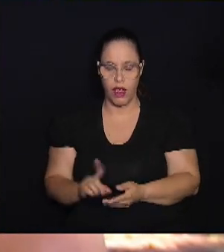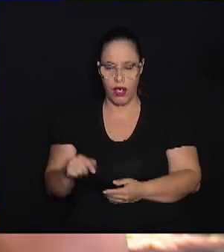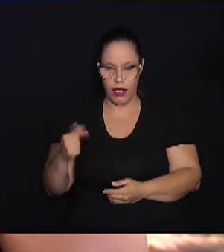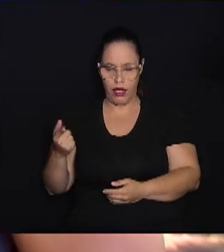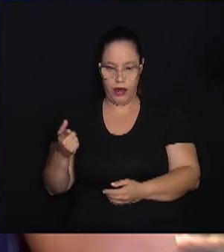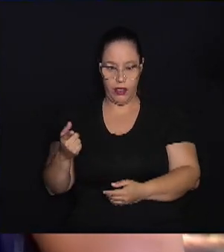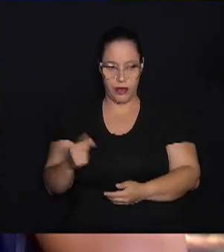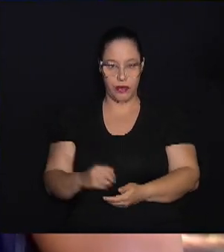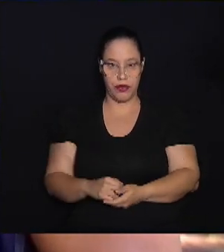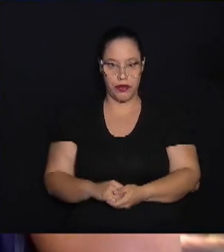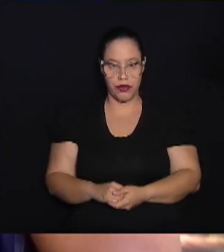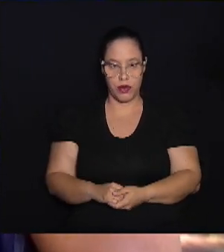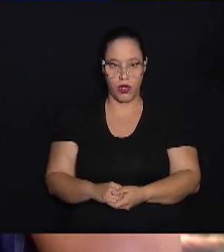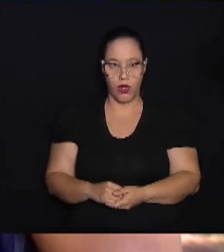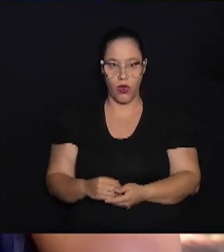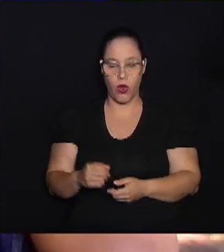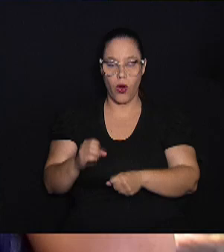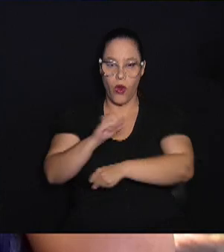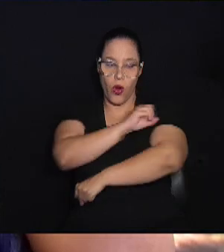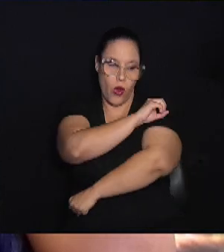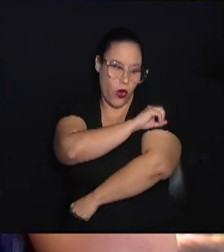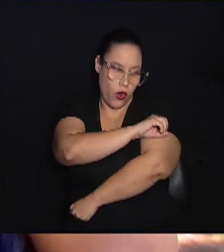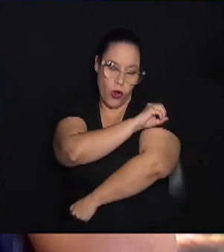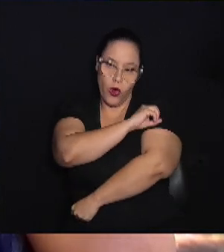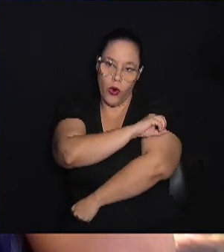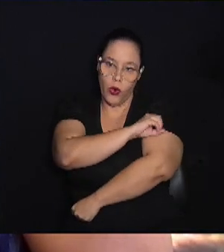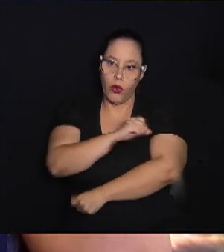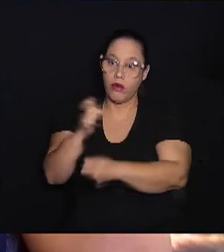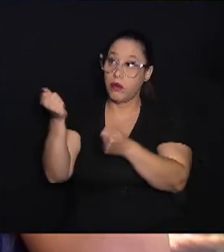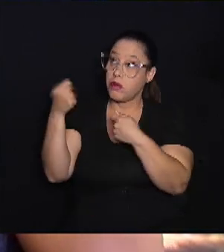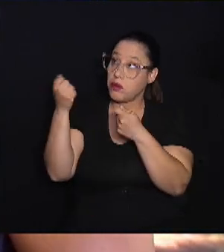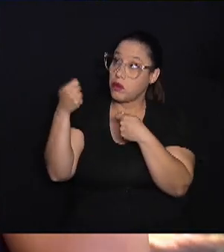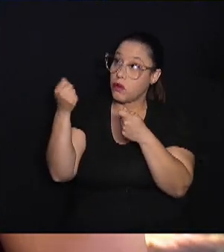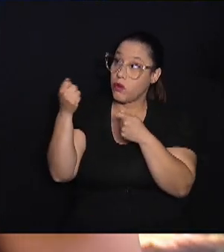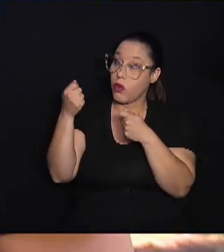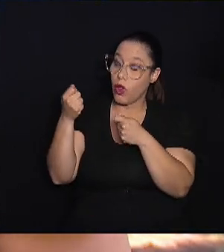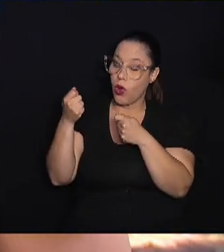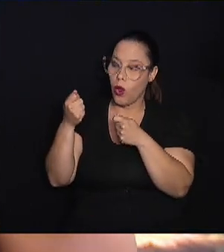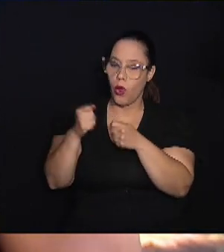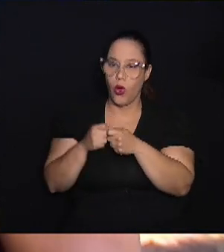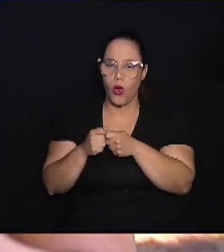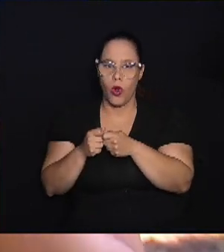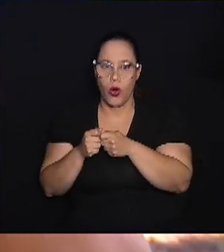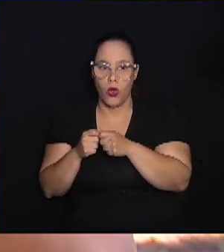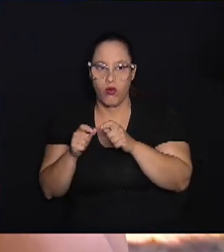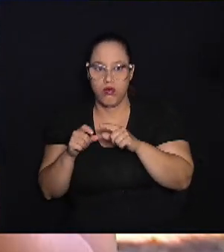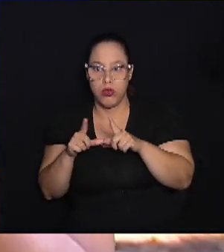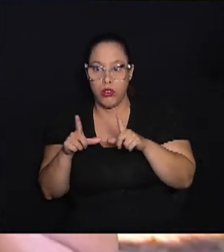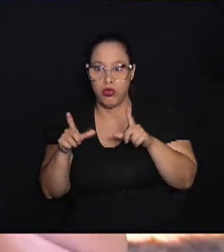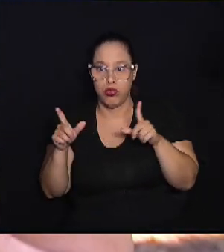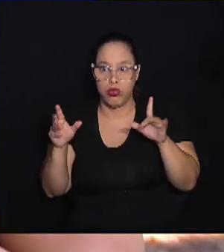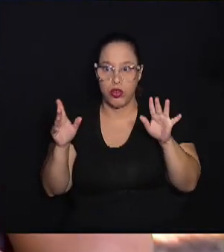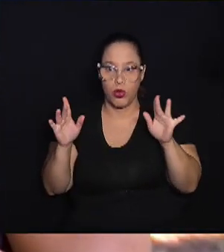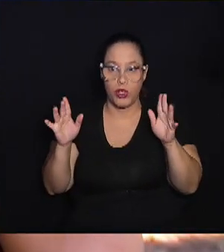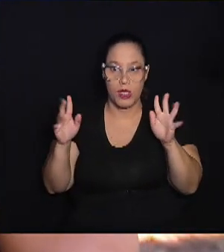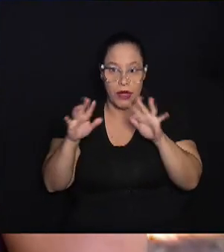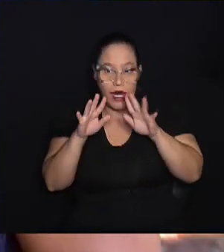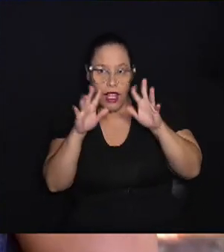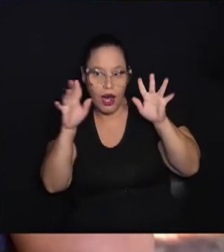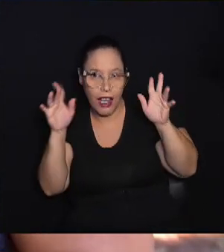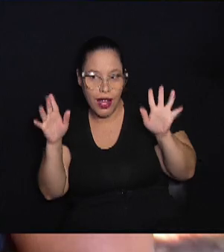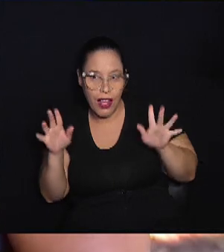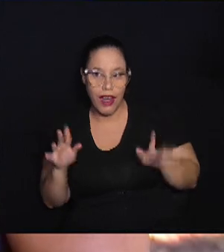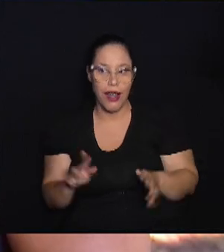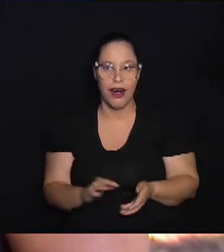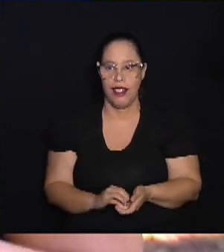igual agora tá tendo oficina de pipa, vocês têm show de mágica? Sim. Nessa temporada em